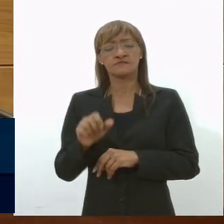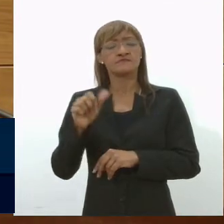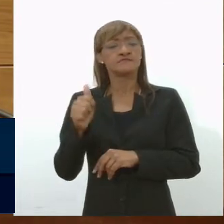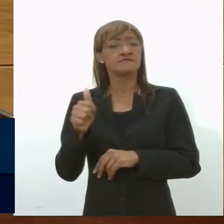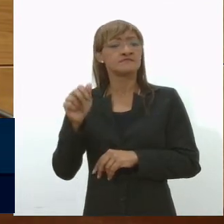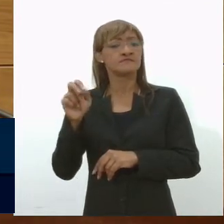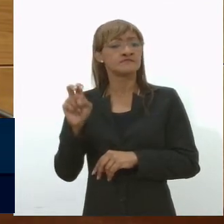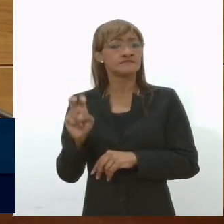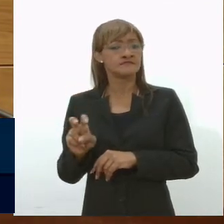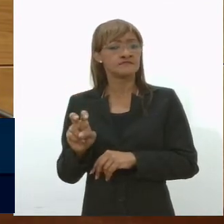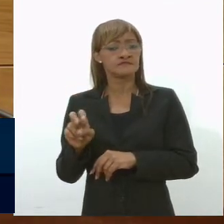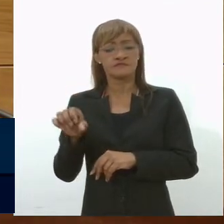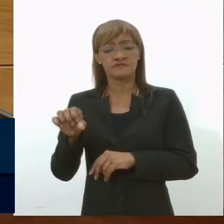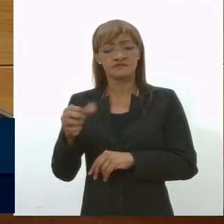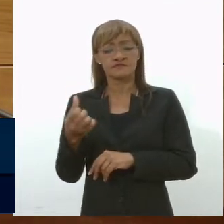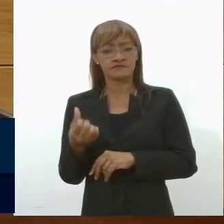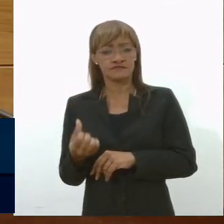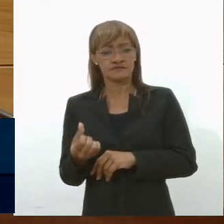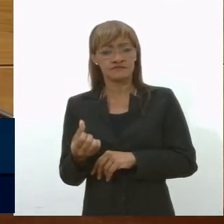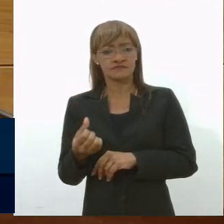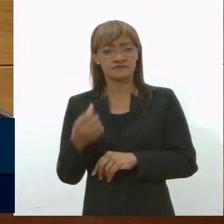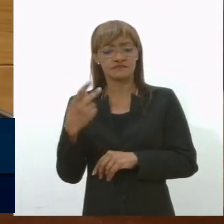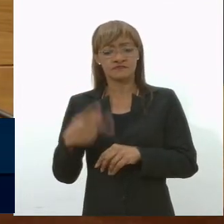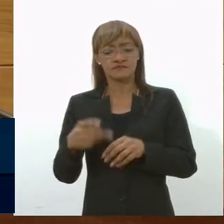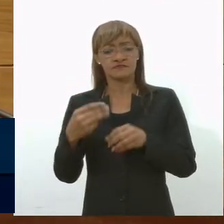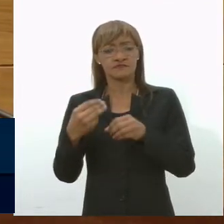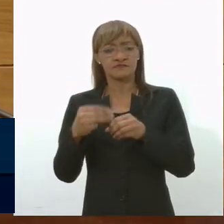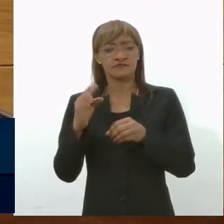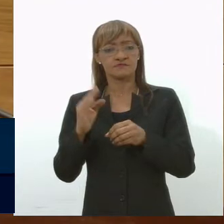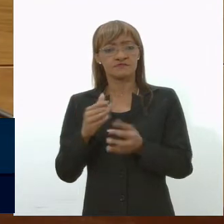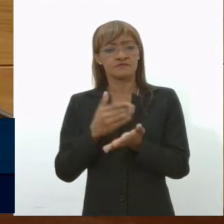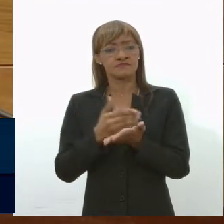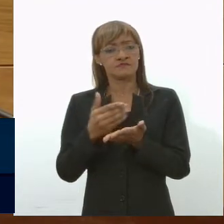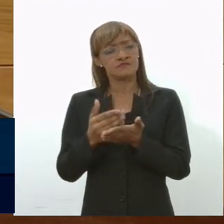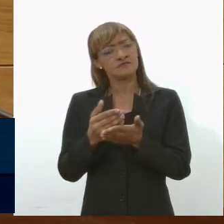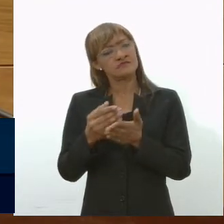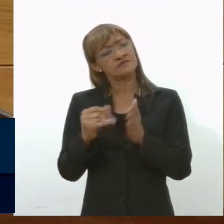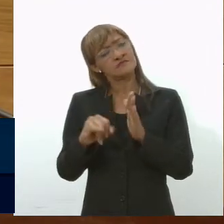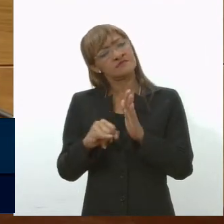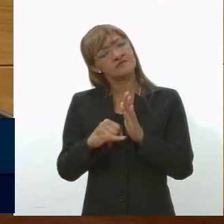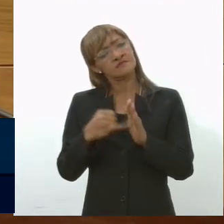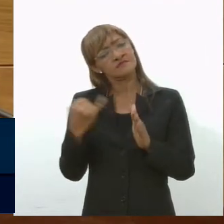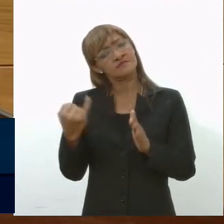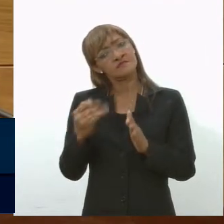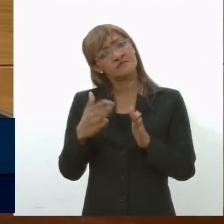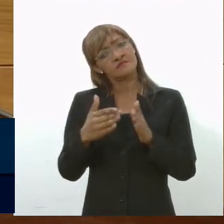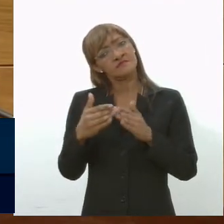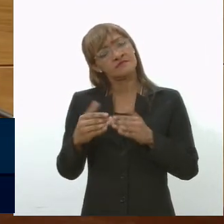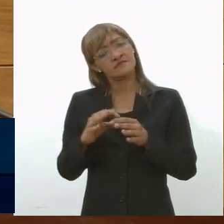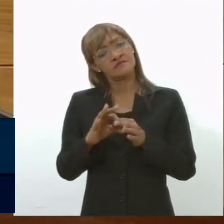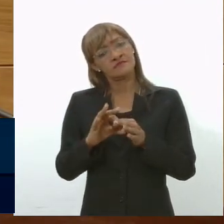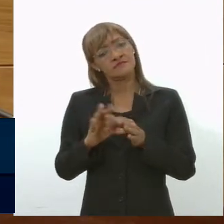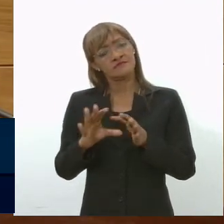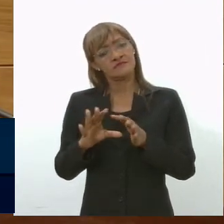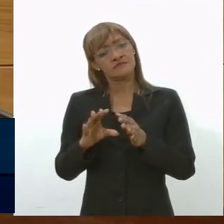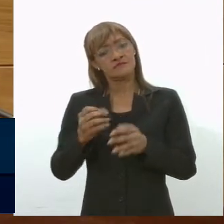R$ 17.115,96, destinado a esse município, referente à parcela do contrato de financiamento número